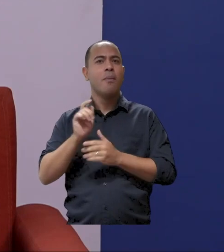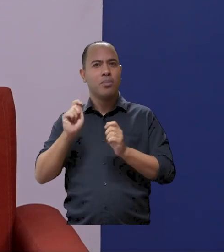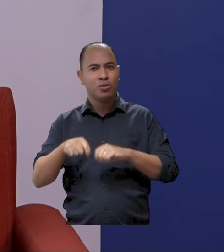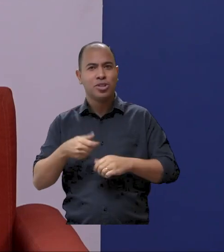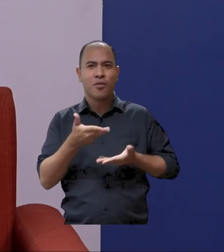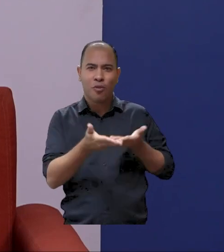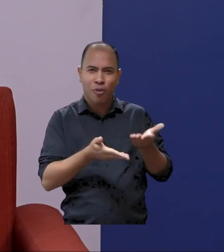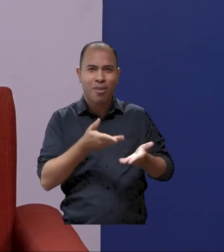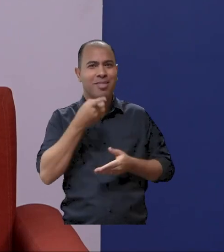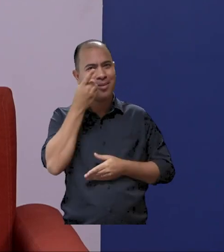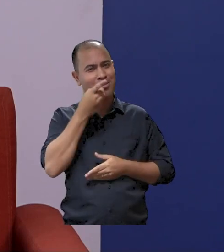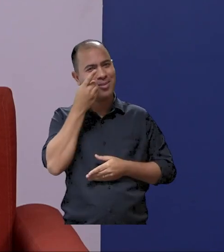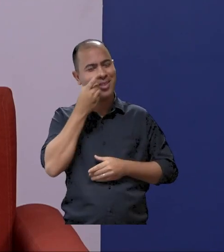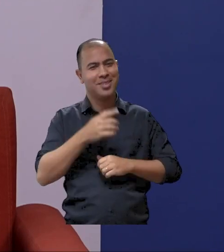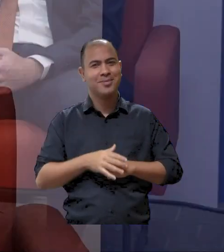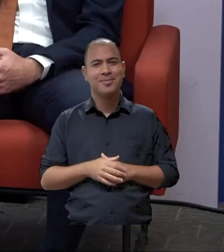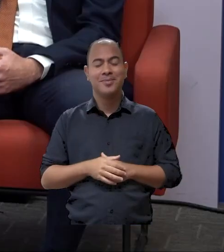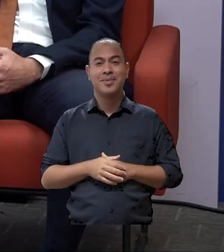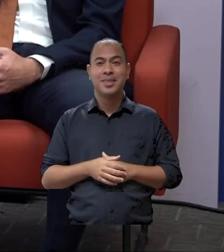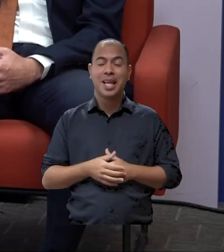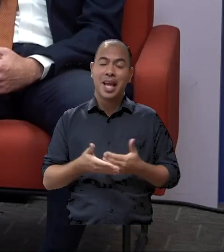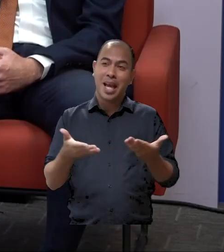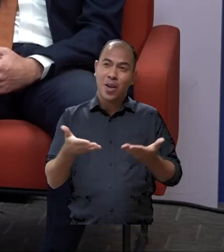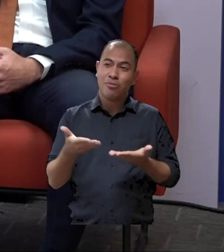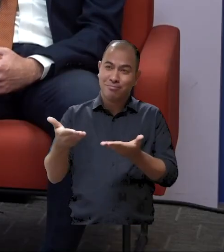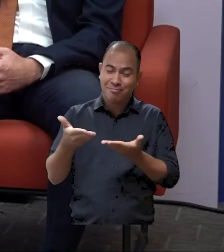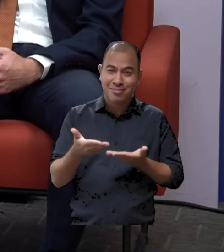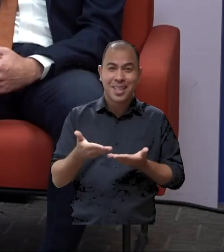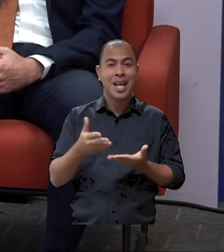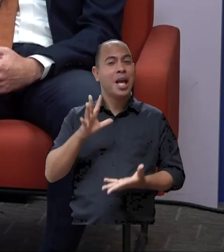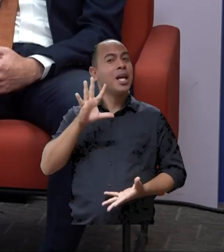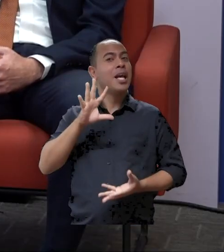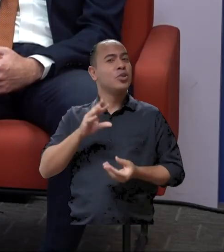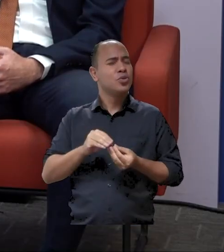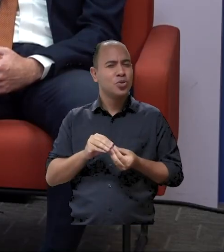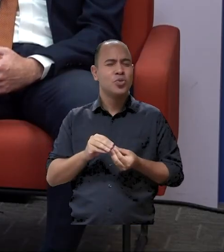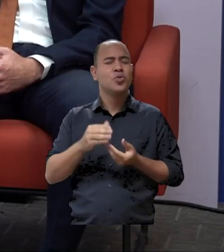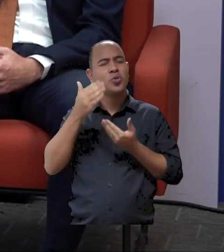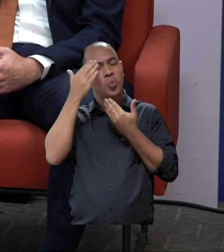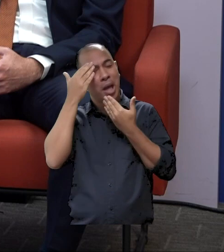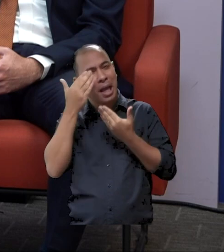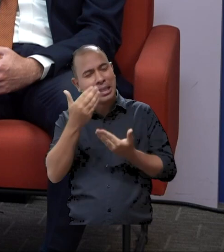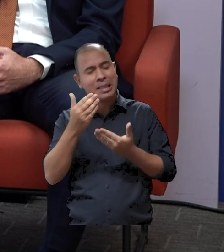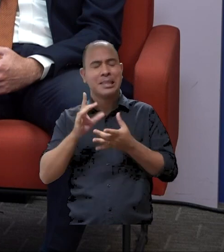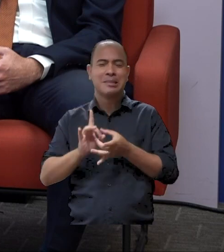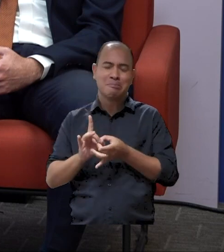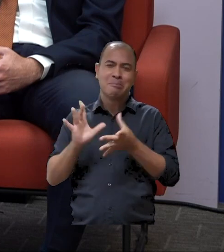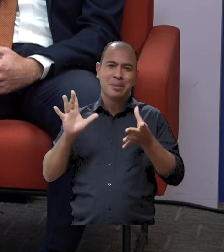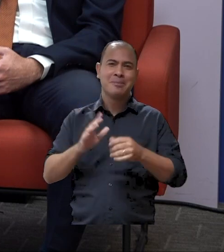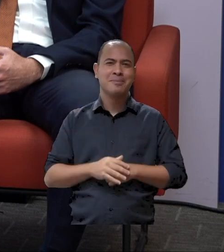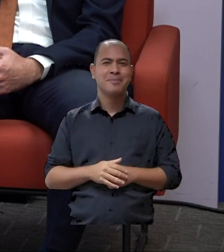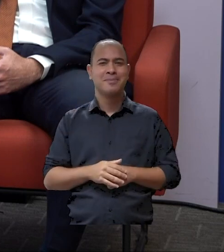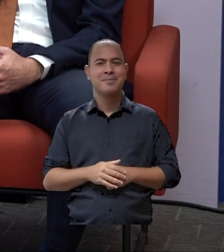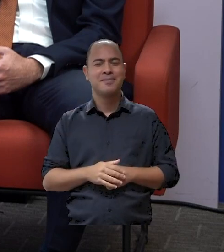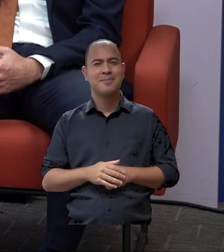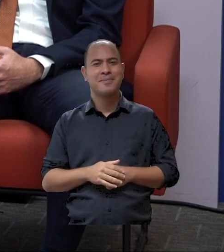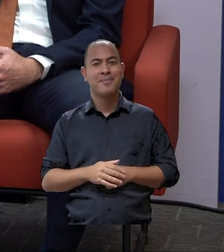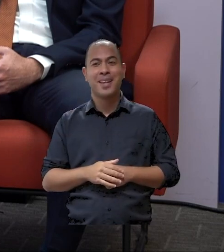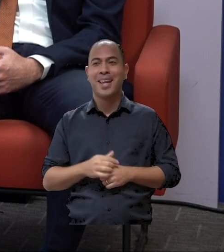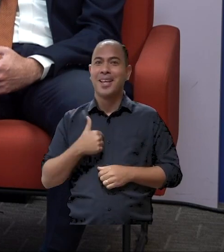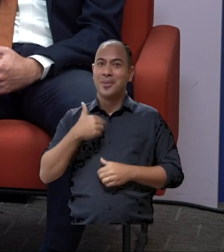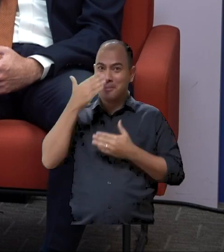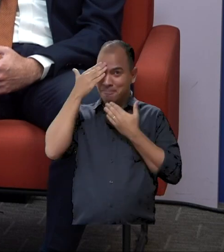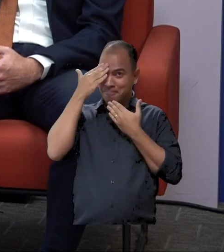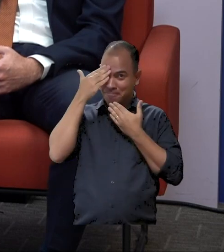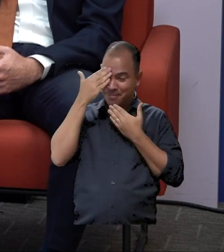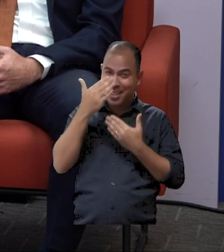aos deputados nessa área jurídica. Maravilha! Agora eu vou abrir espaço para o senhor para suas considerações finais, agradecimentos,